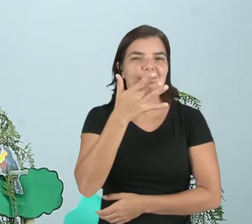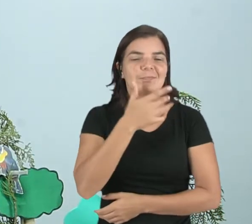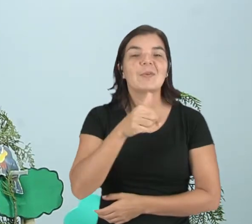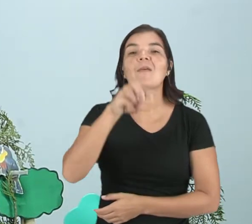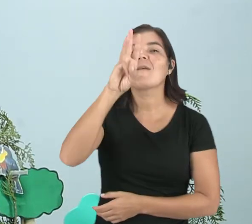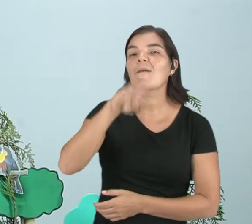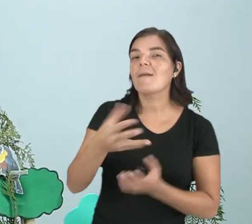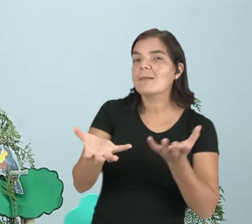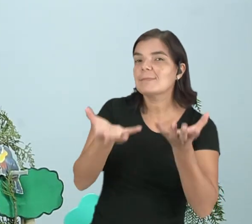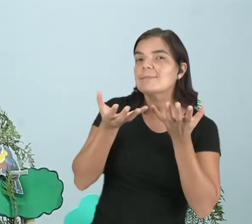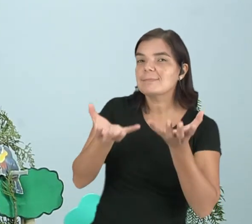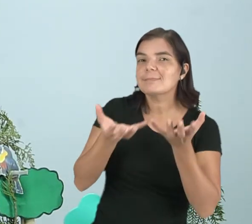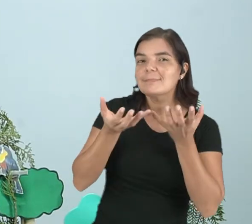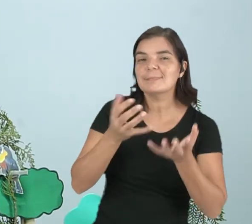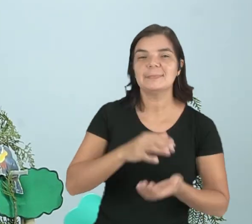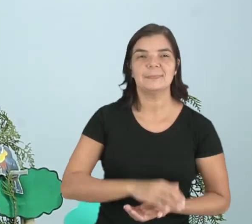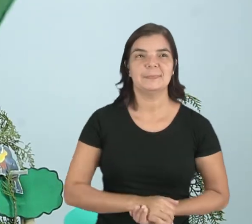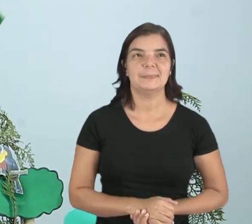vai querer?